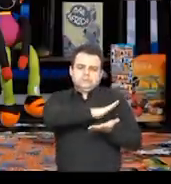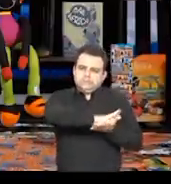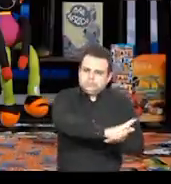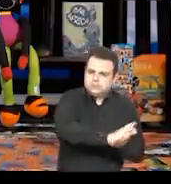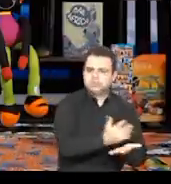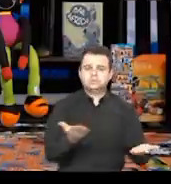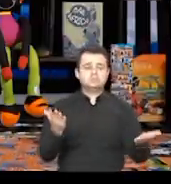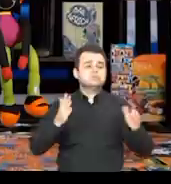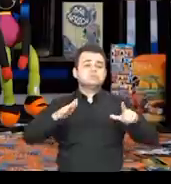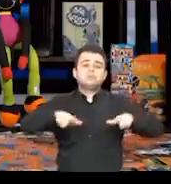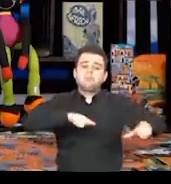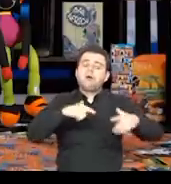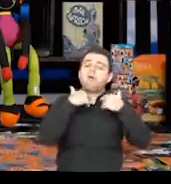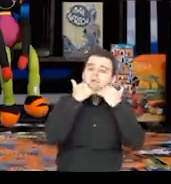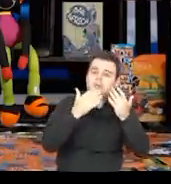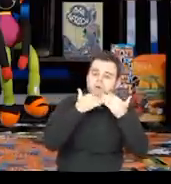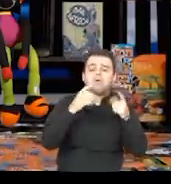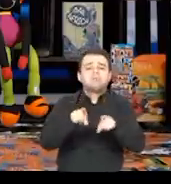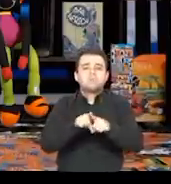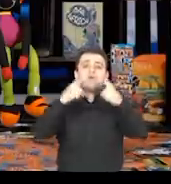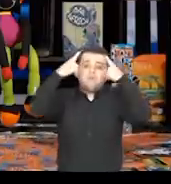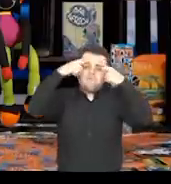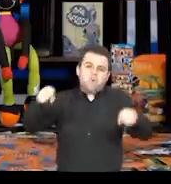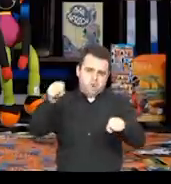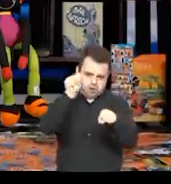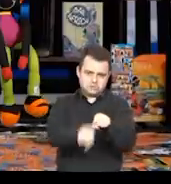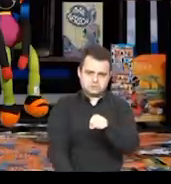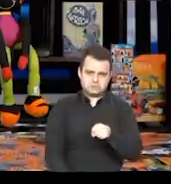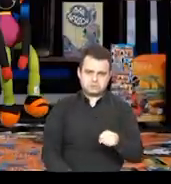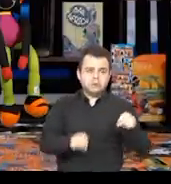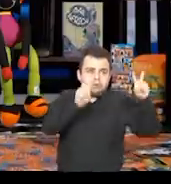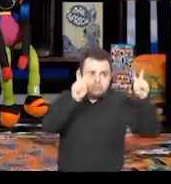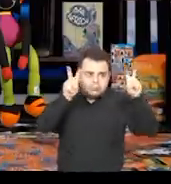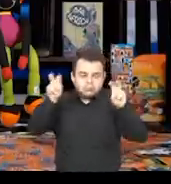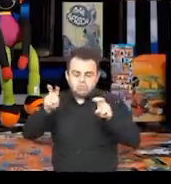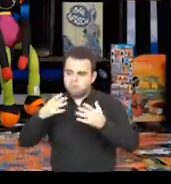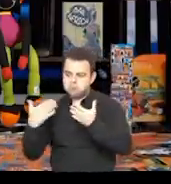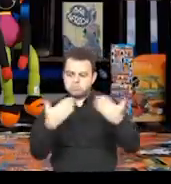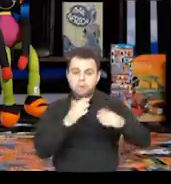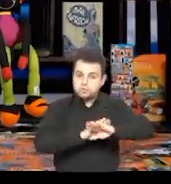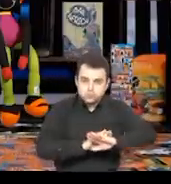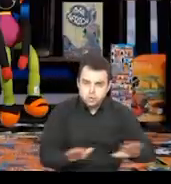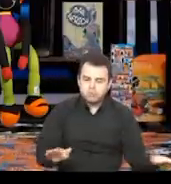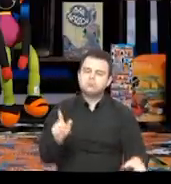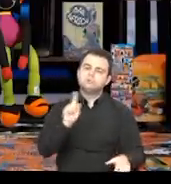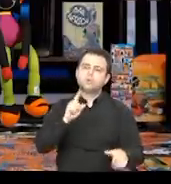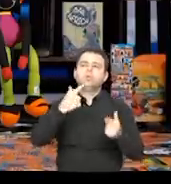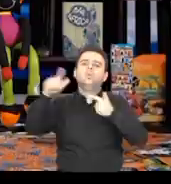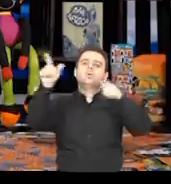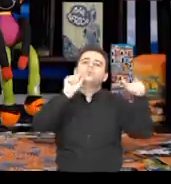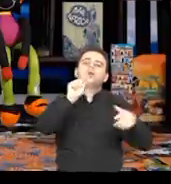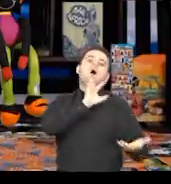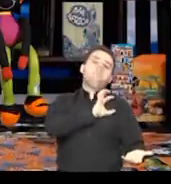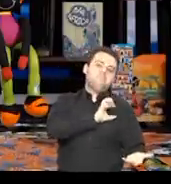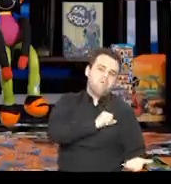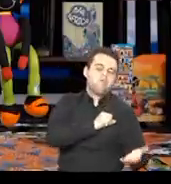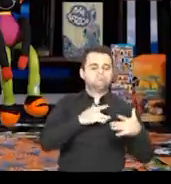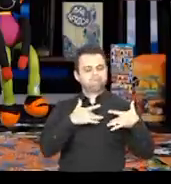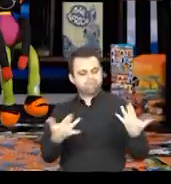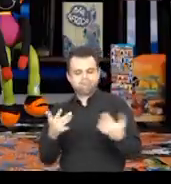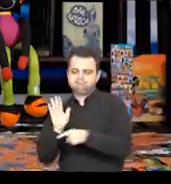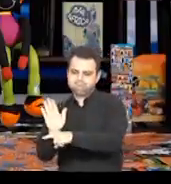o desemprego, a violência. E eles não tratam apenas desses temas, eles também tratam do amor e da